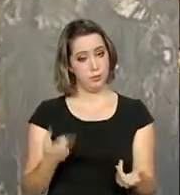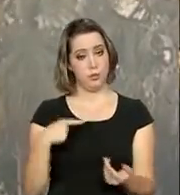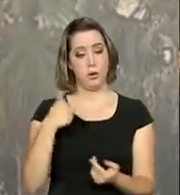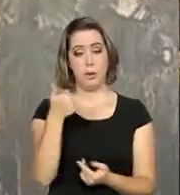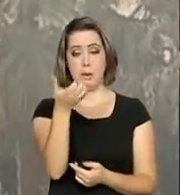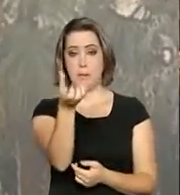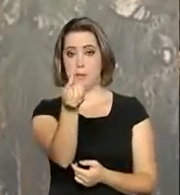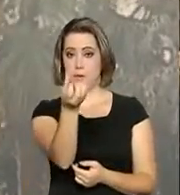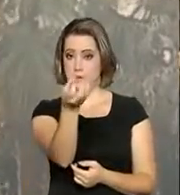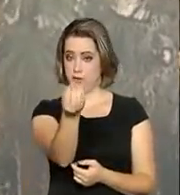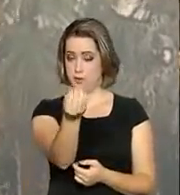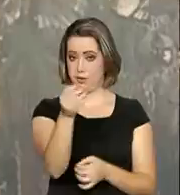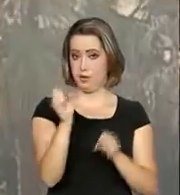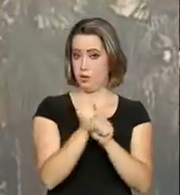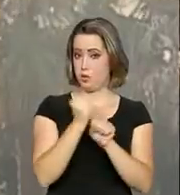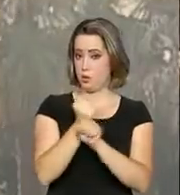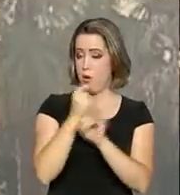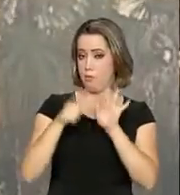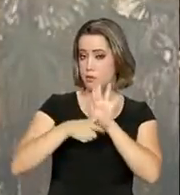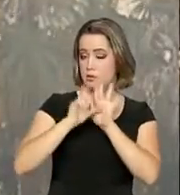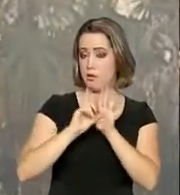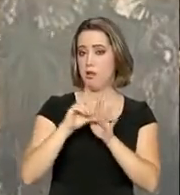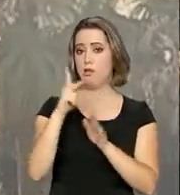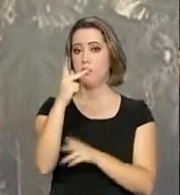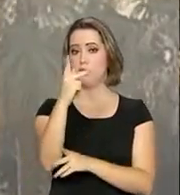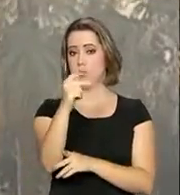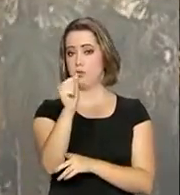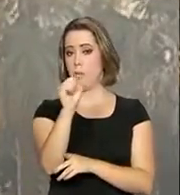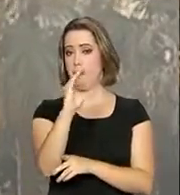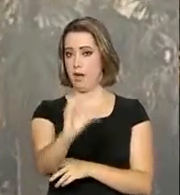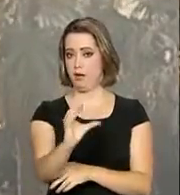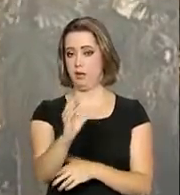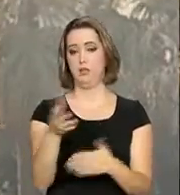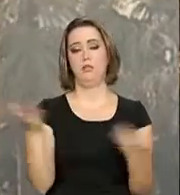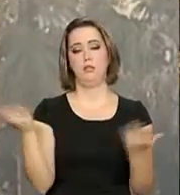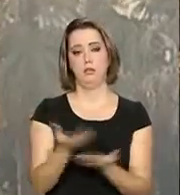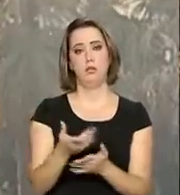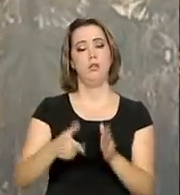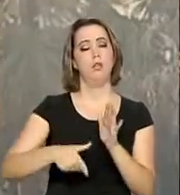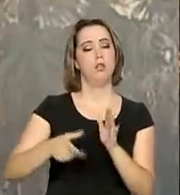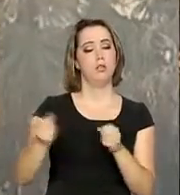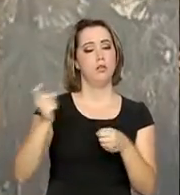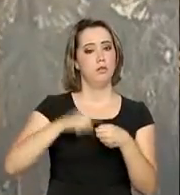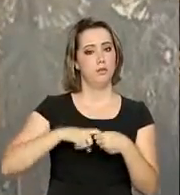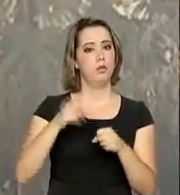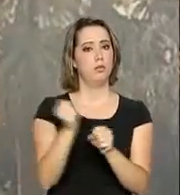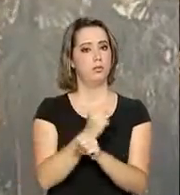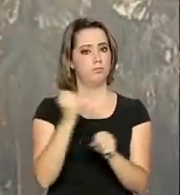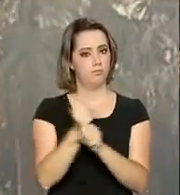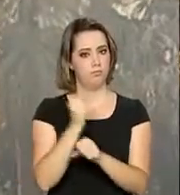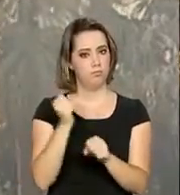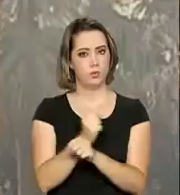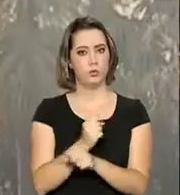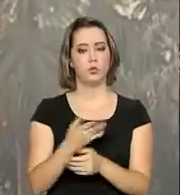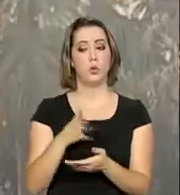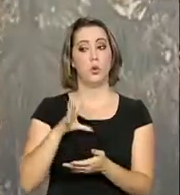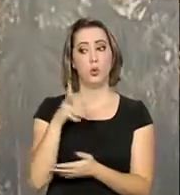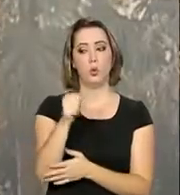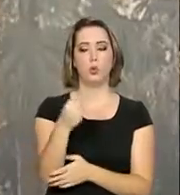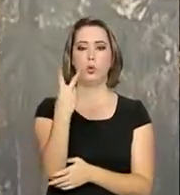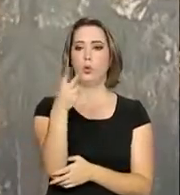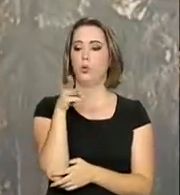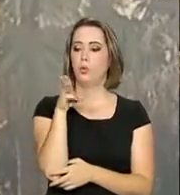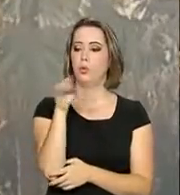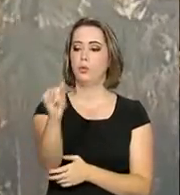do programa de aceleração do crescimento, que estão sendo agora retomados pelo governo. Ao todo, vão ser investidos 2 bilhões de